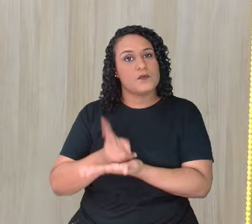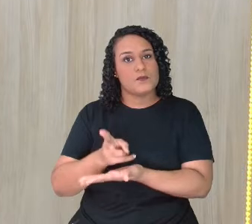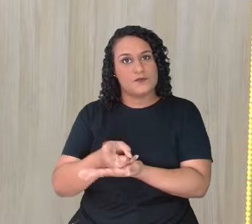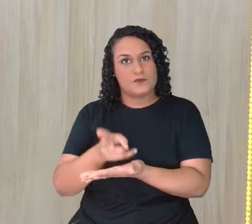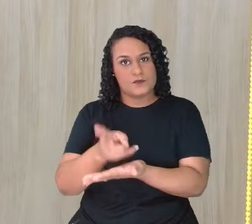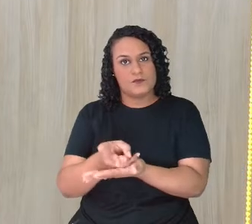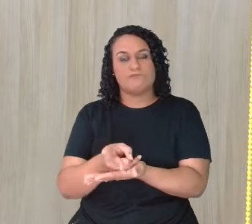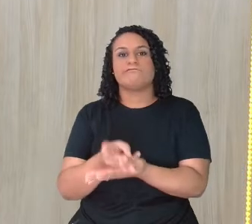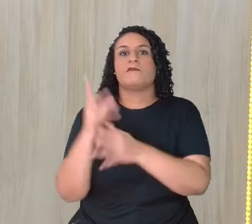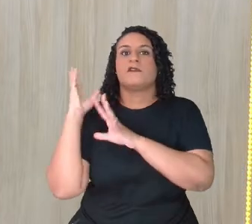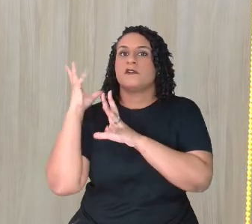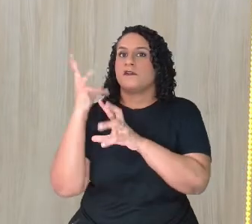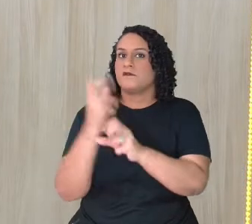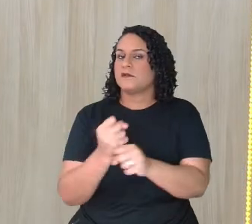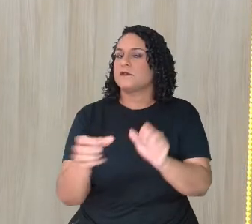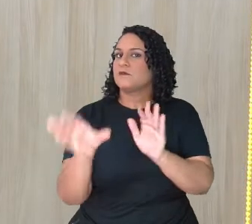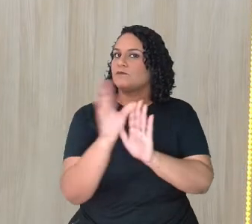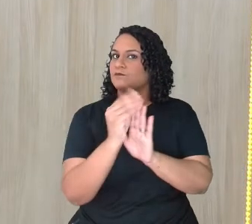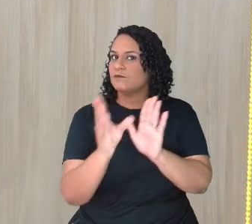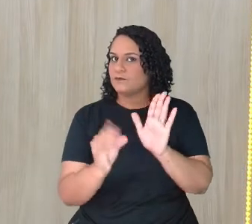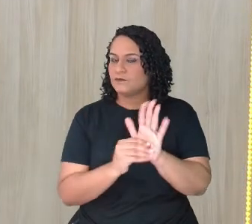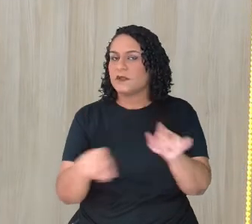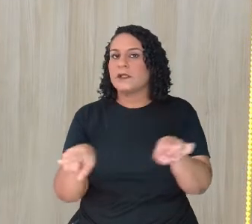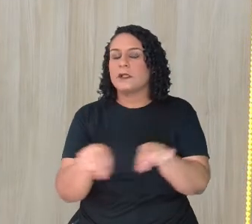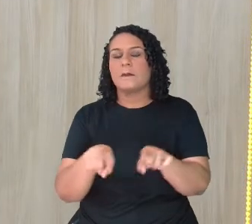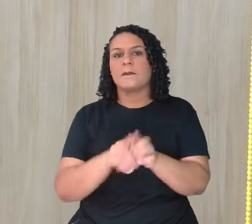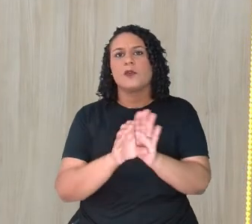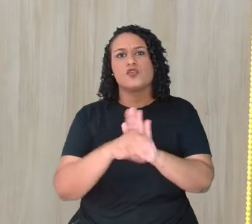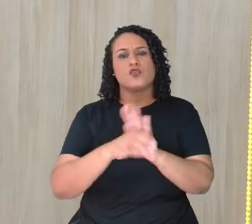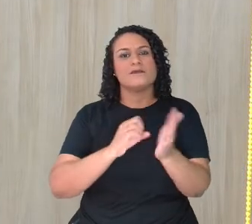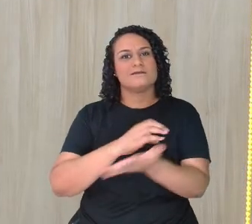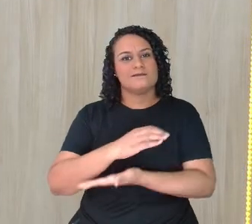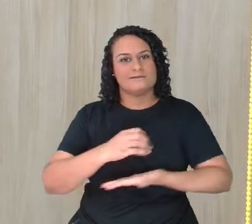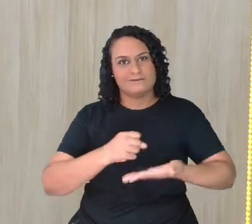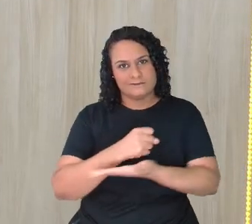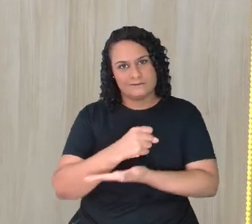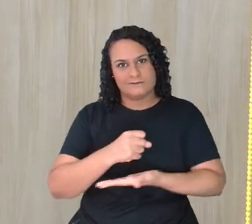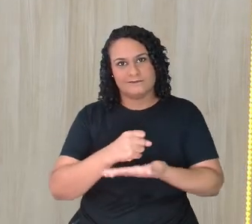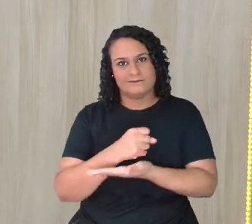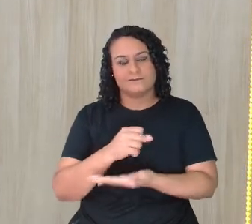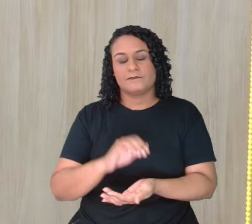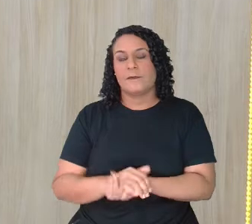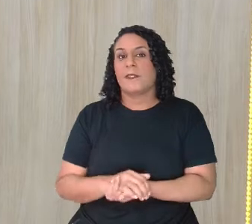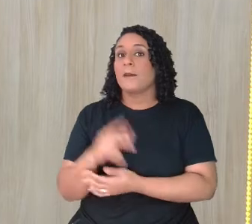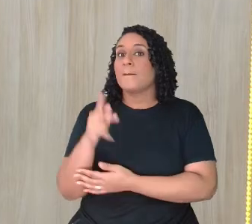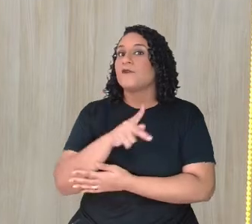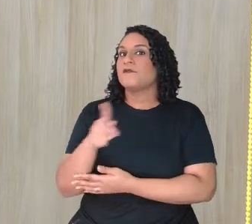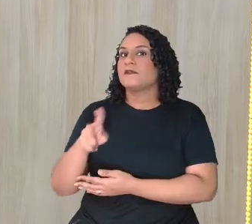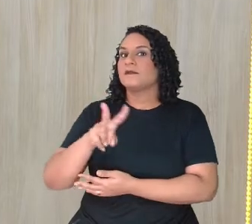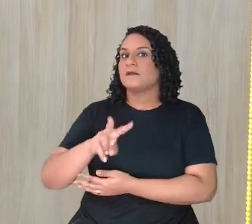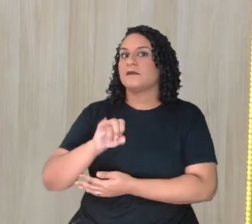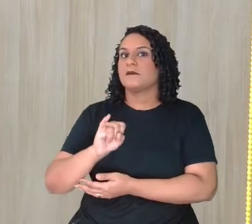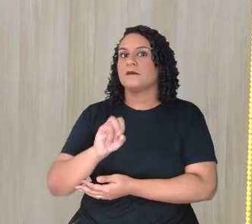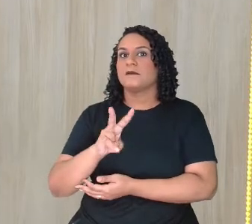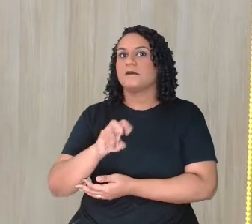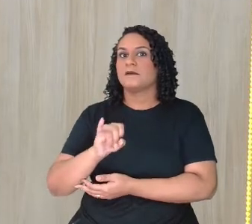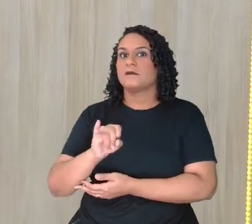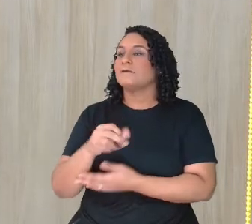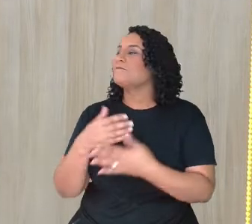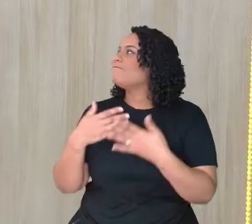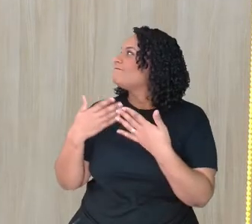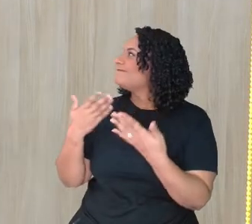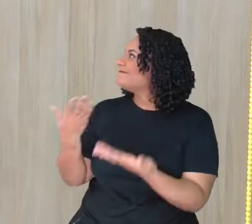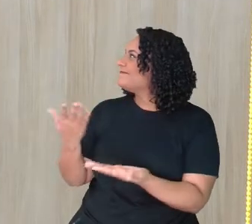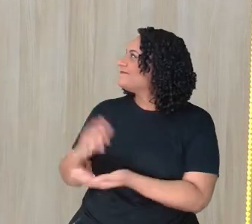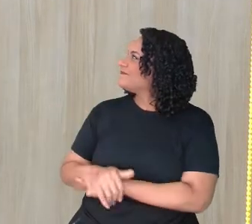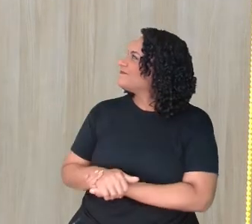Retomando esse conteúdo e revendo esses conceitos básicos. Professora Vivi, dá aí o seu ar